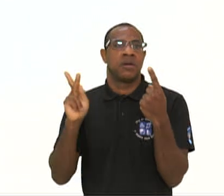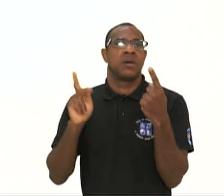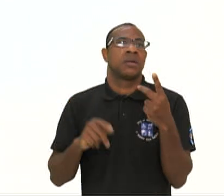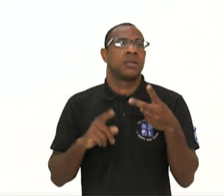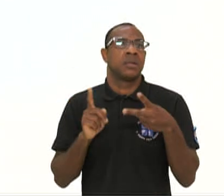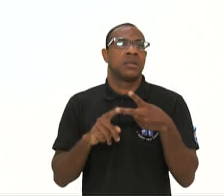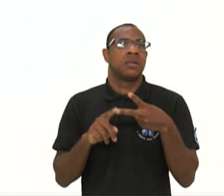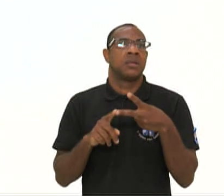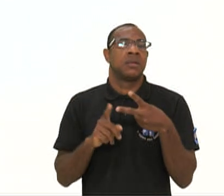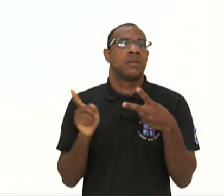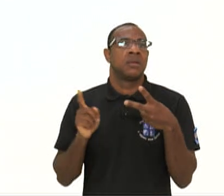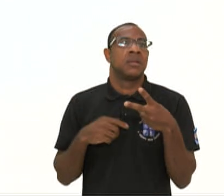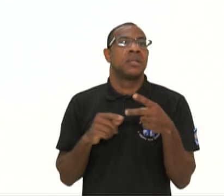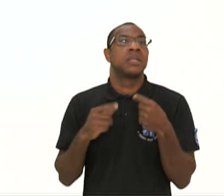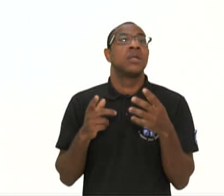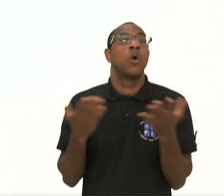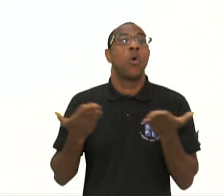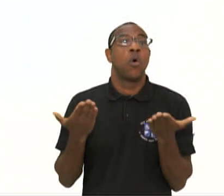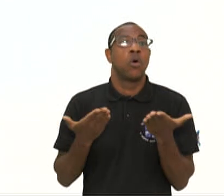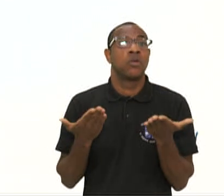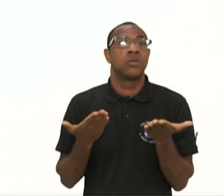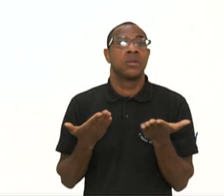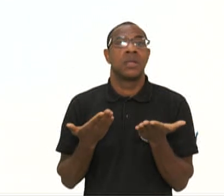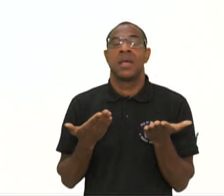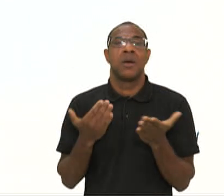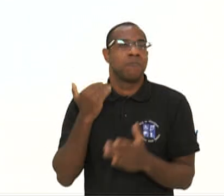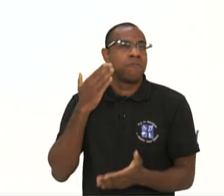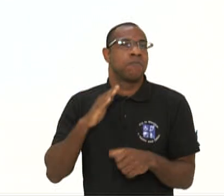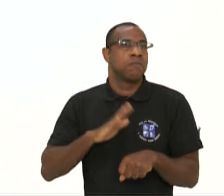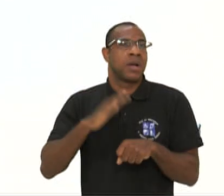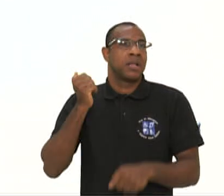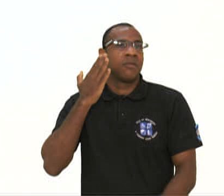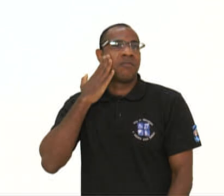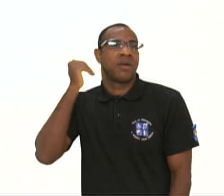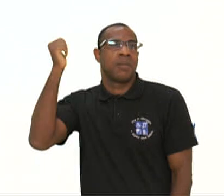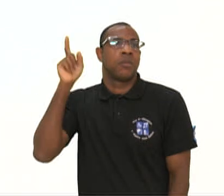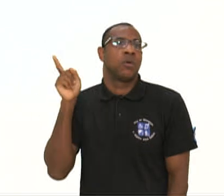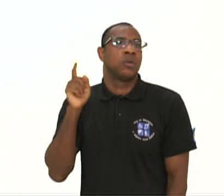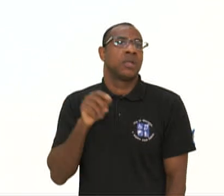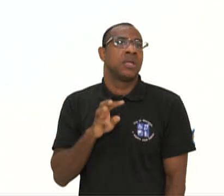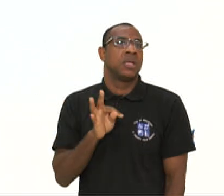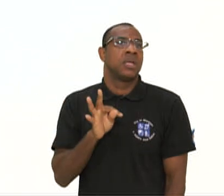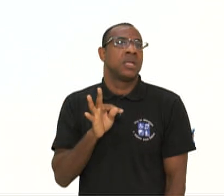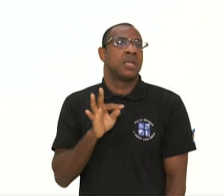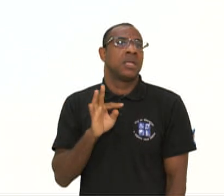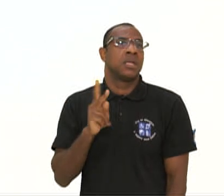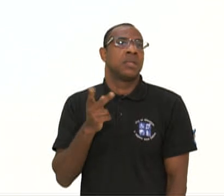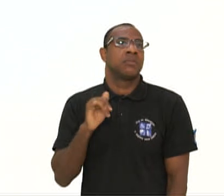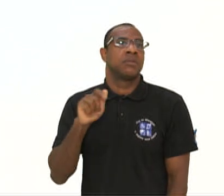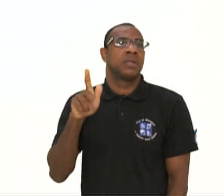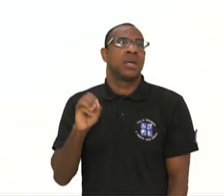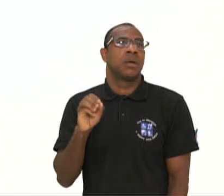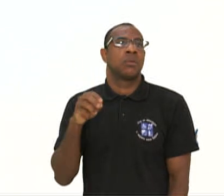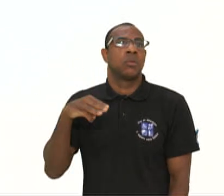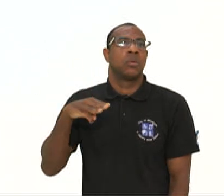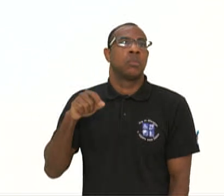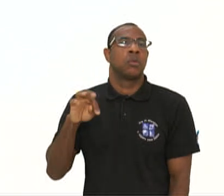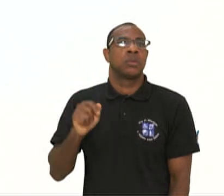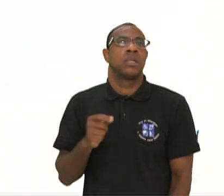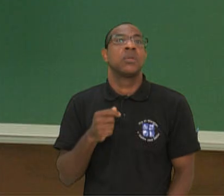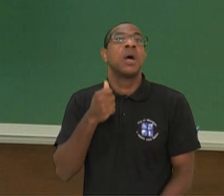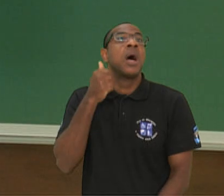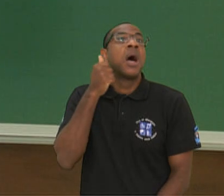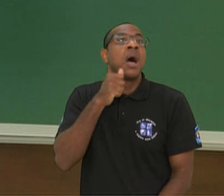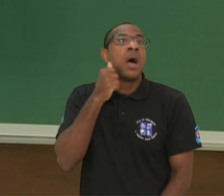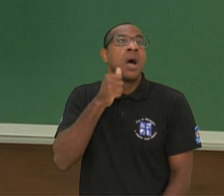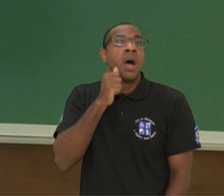destaca é o Thiago Monteiro, né? Enquanto lá no feminino a Aisling Bert hoje lidera o ranking